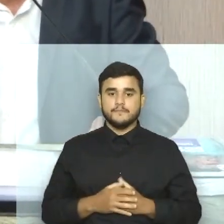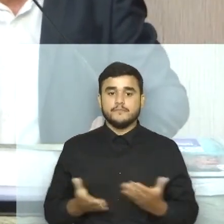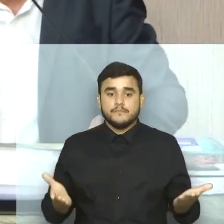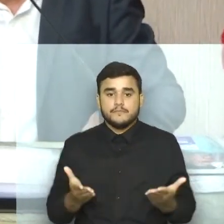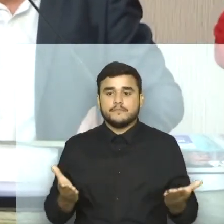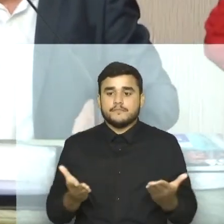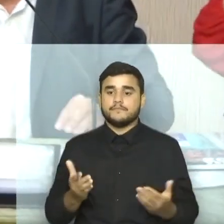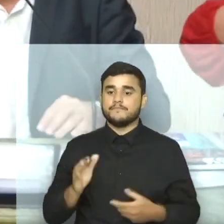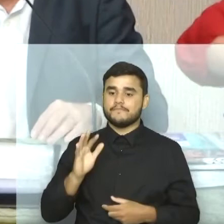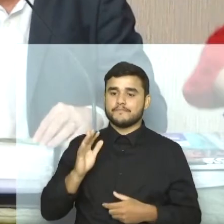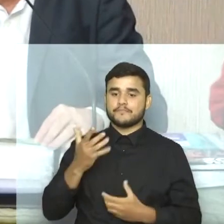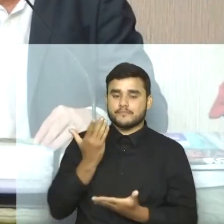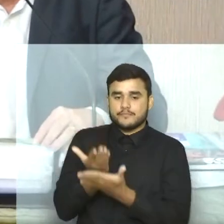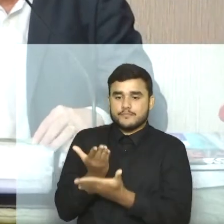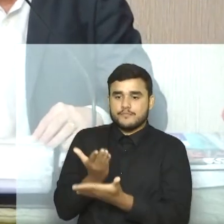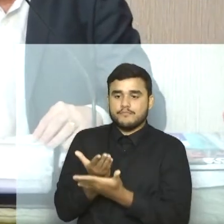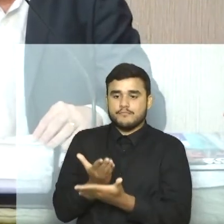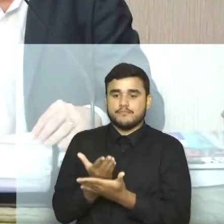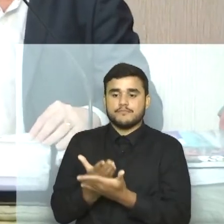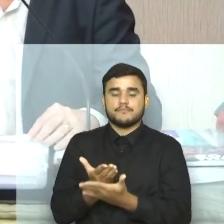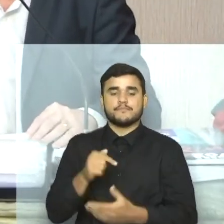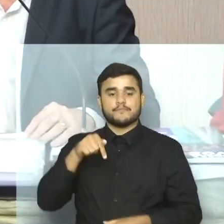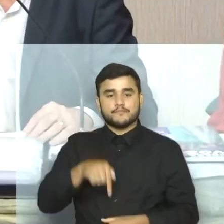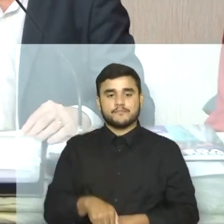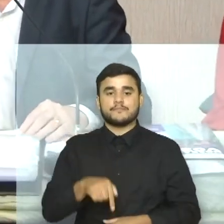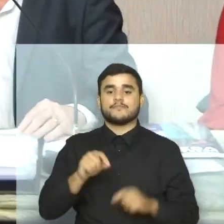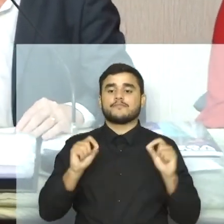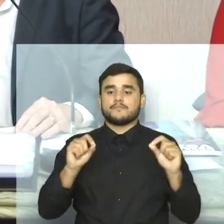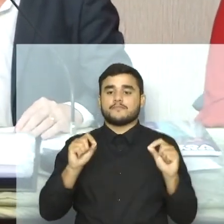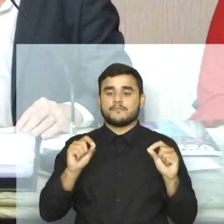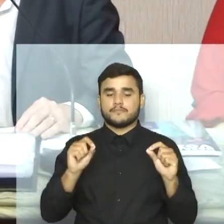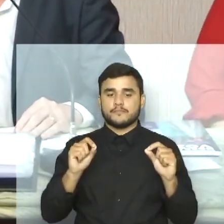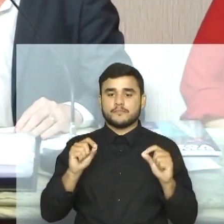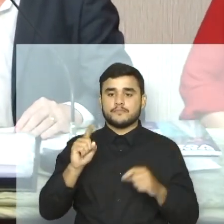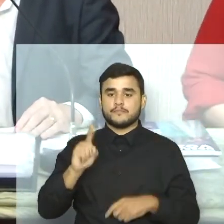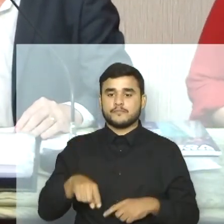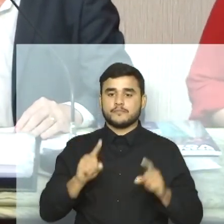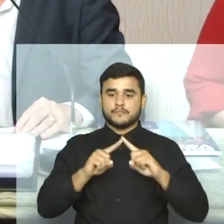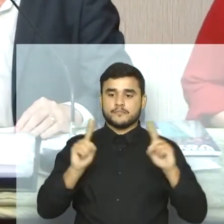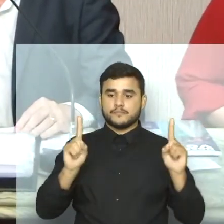encerramos esta aula magna da Escola do Parlamento.